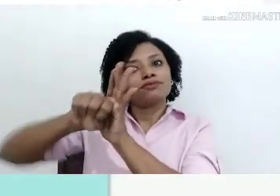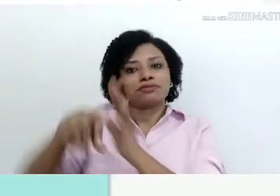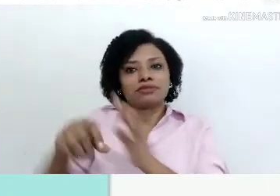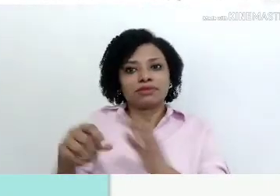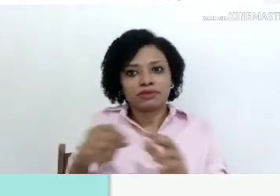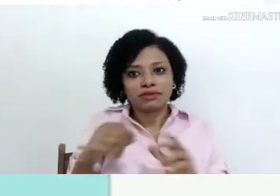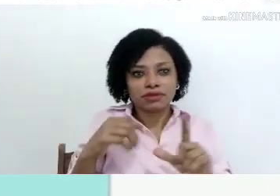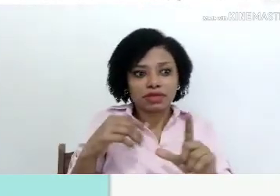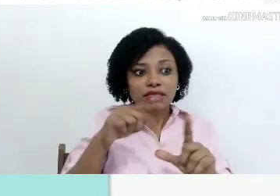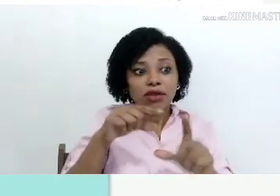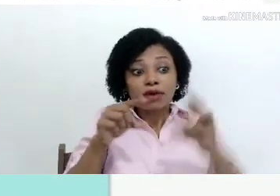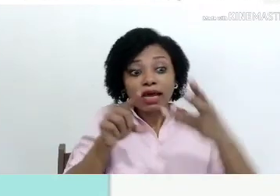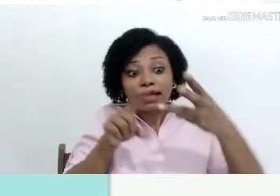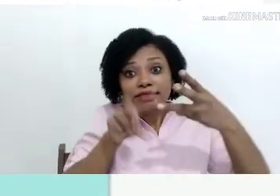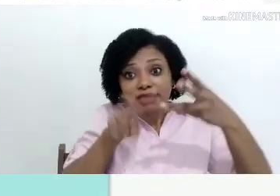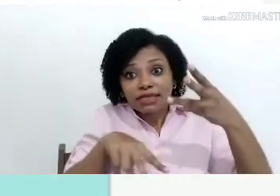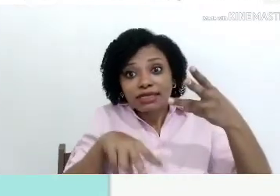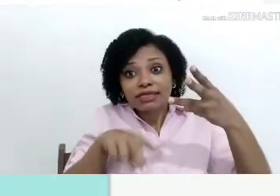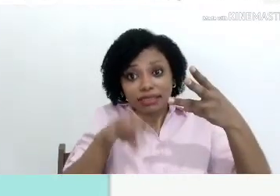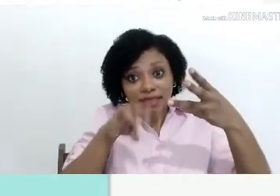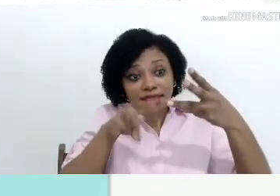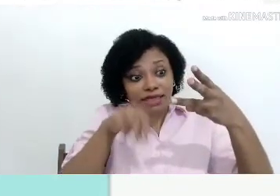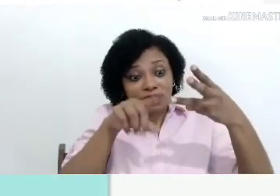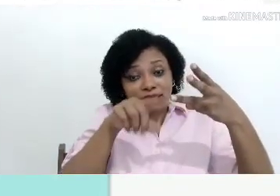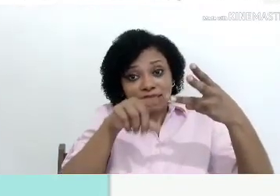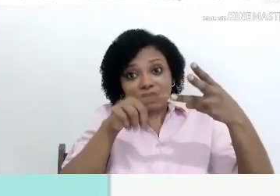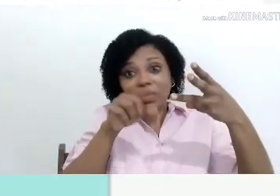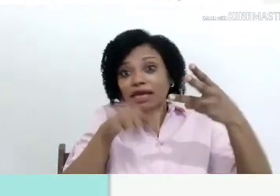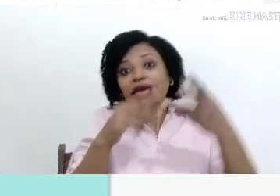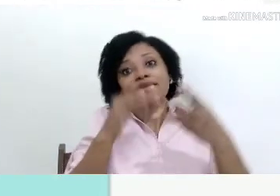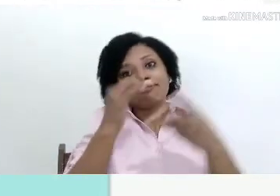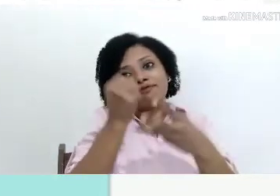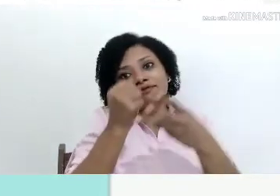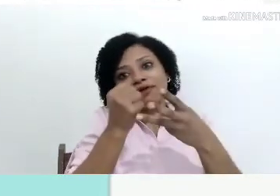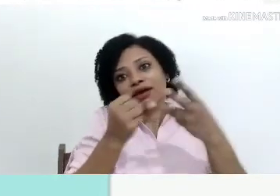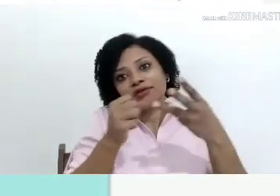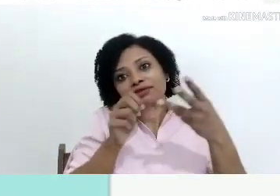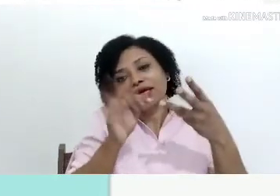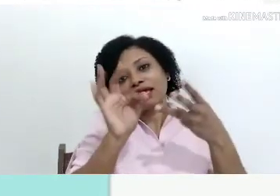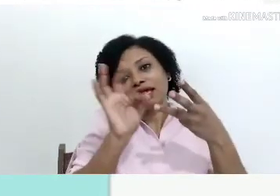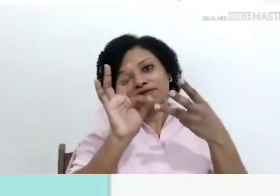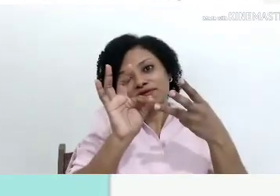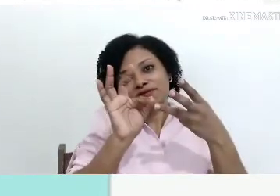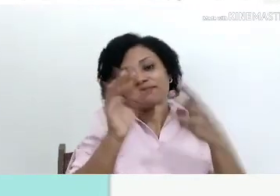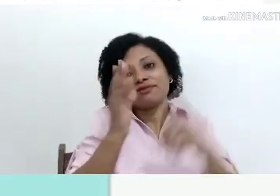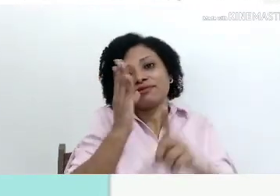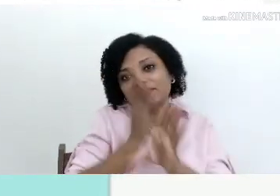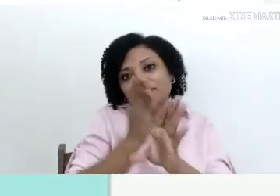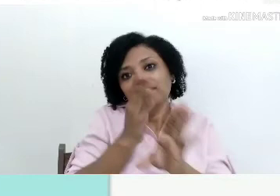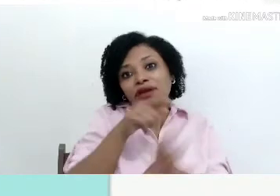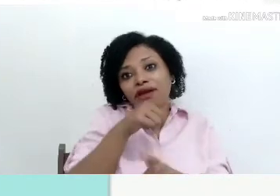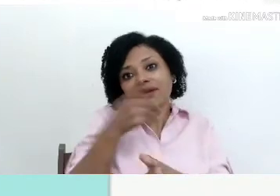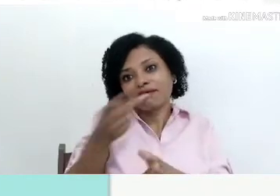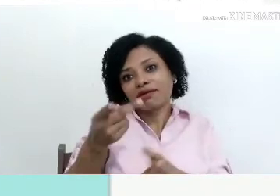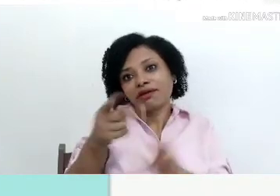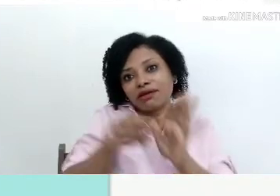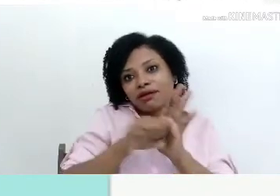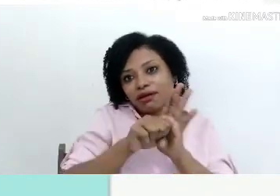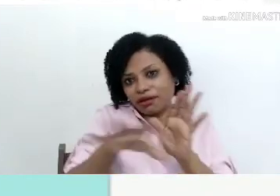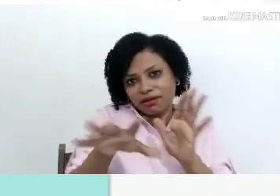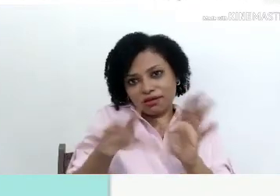ele que diz, a variação de entalpia é de 15 kcal? A gente não viu que o ΔH é 15? Então, sim, é verdadeiro,